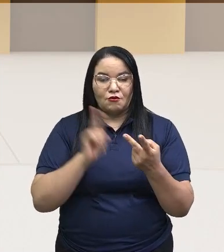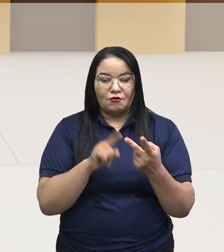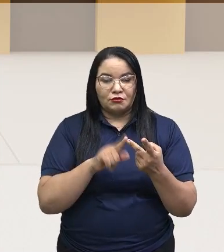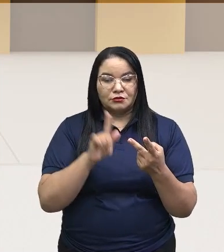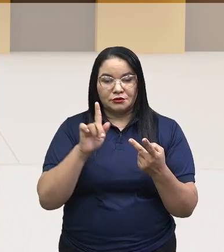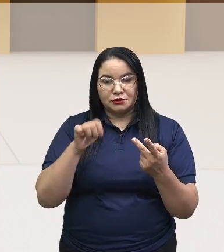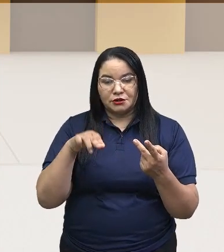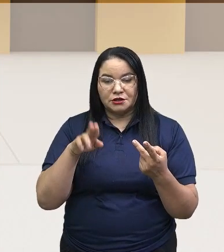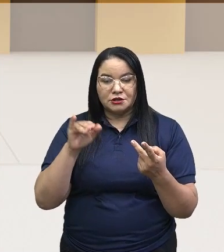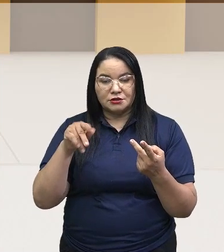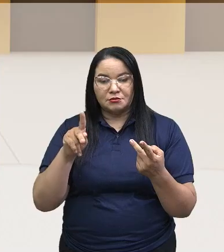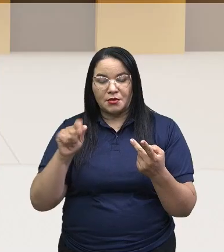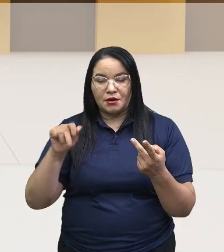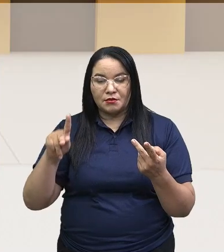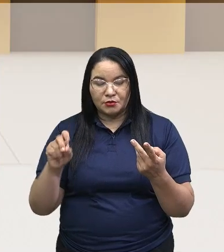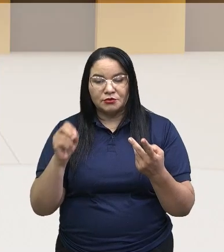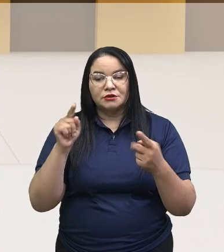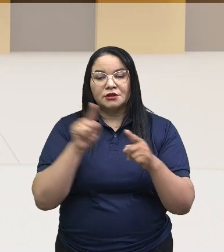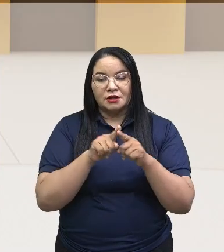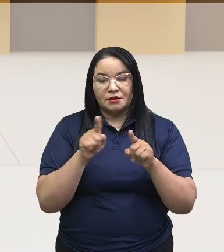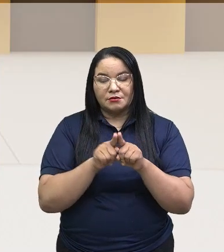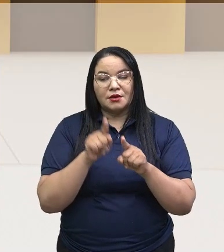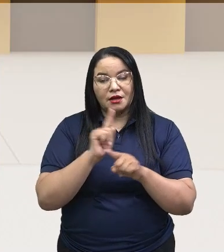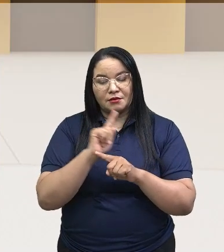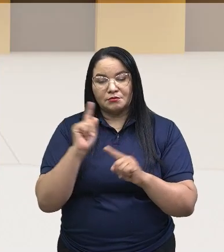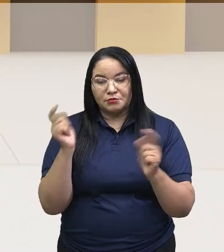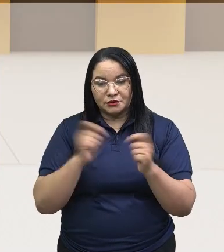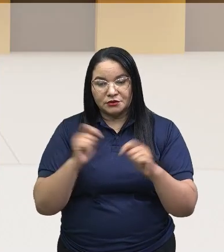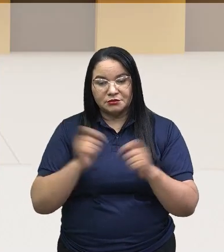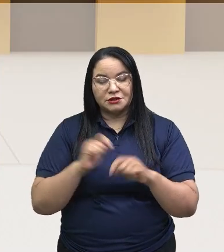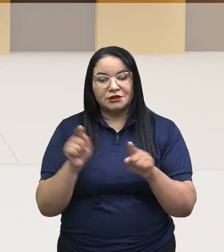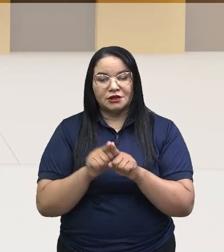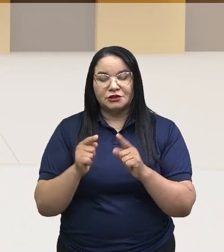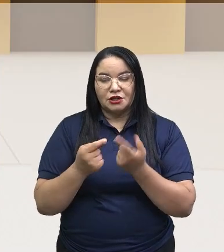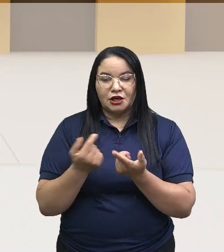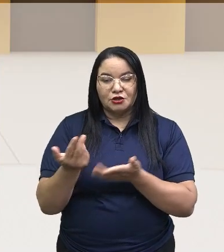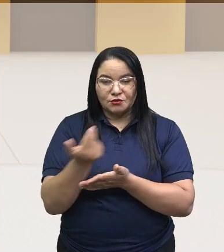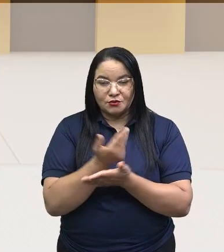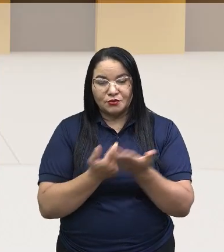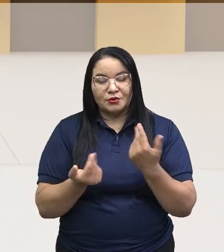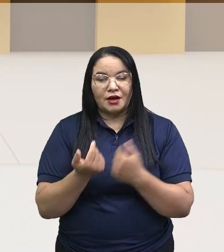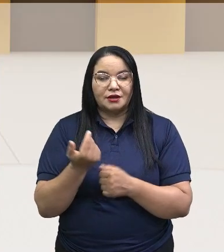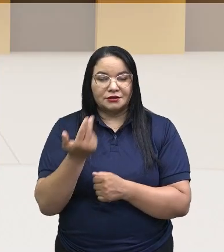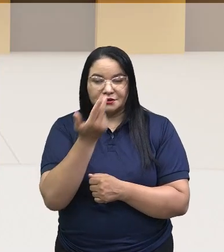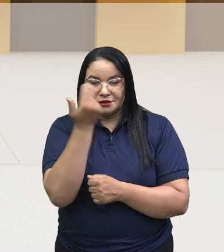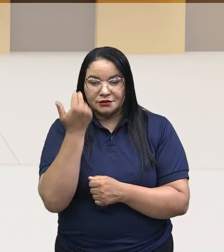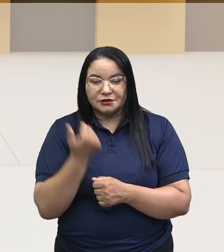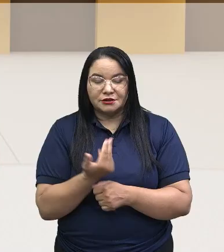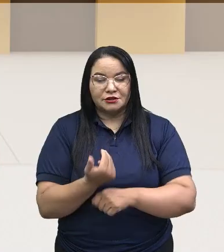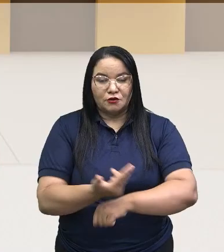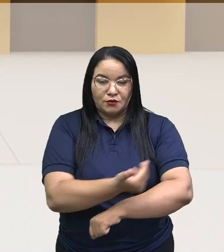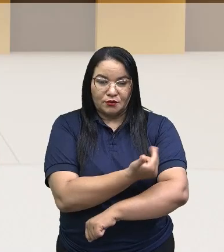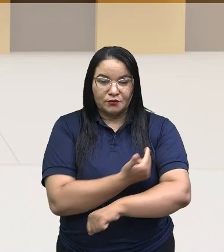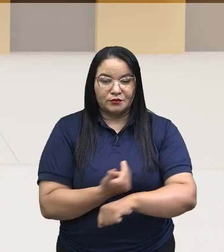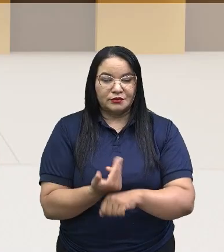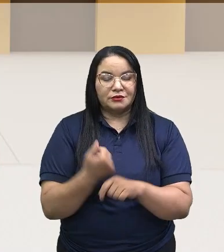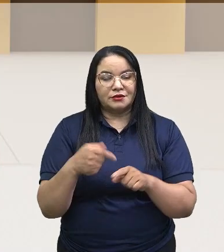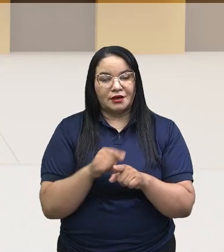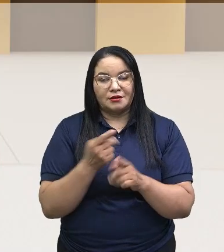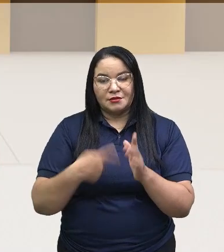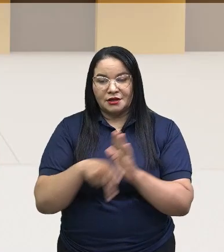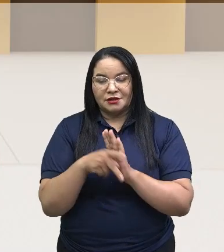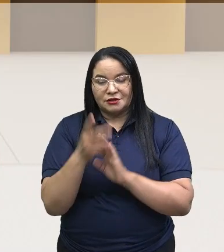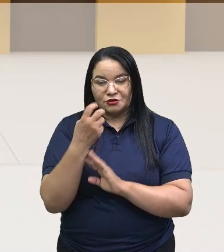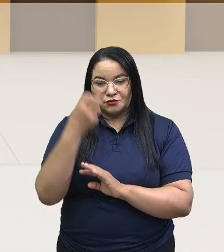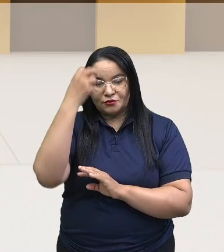né, que são essas duas possibilidades aí, funcionam não apenas como ornamento cultural,